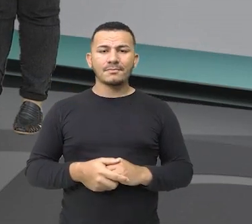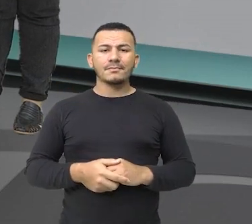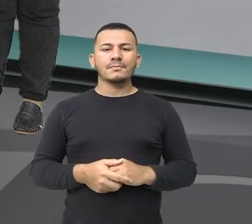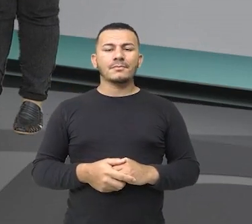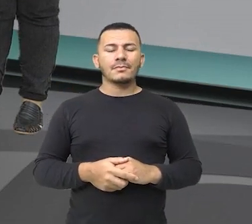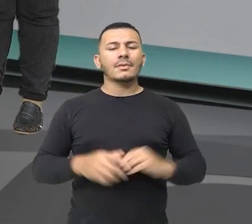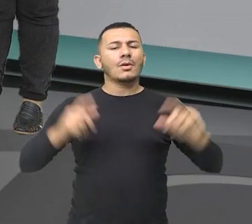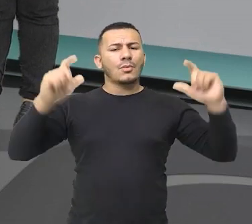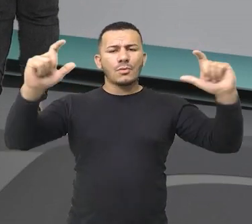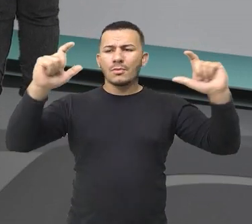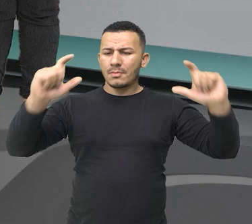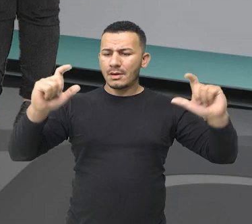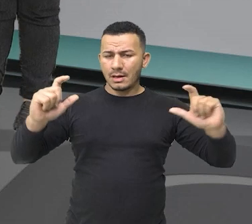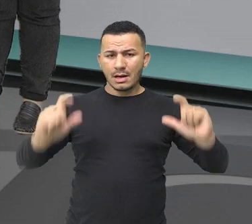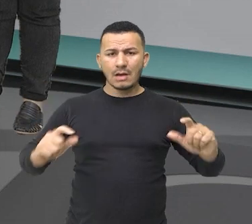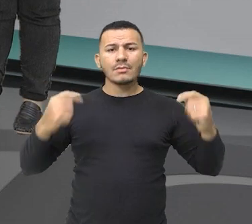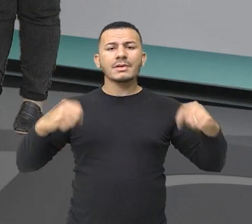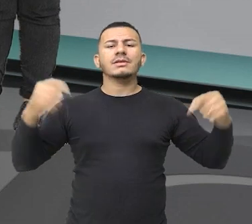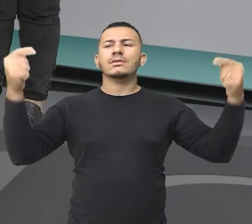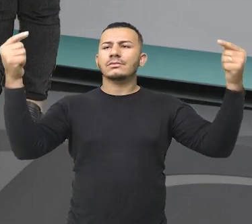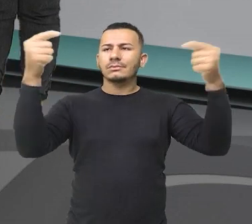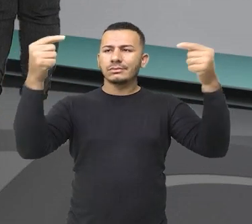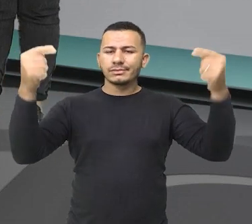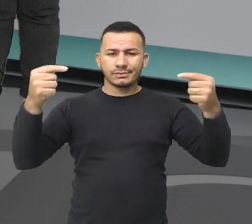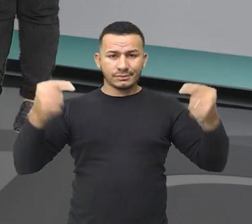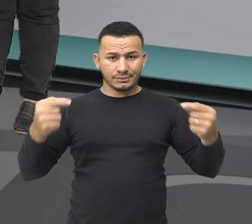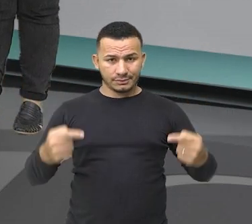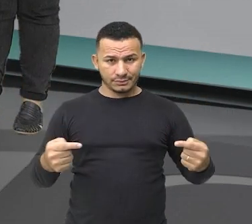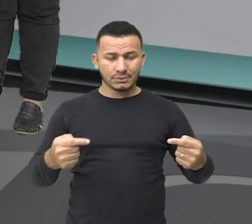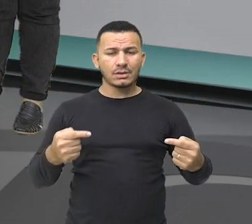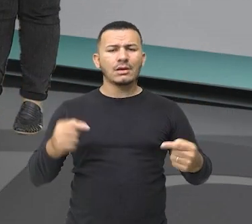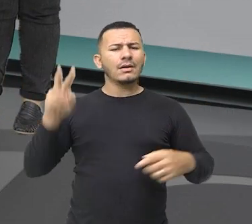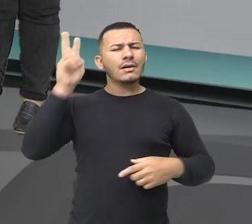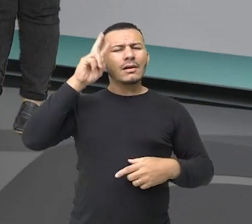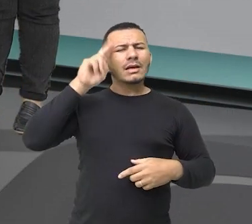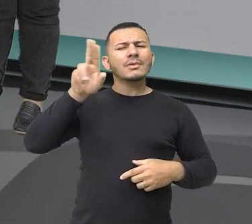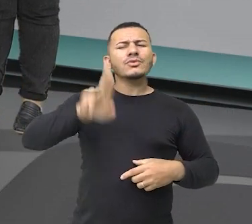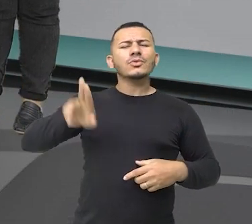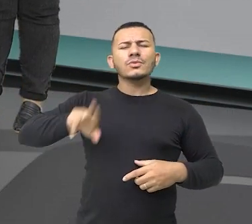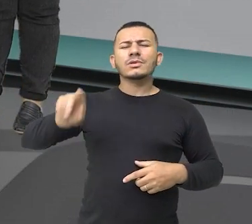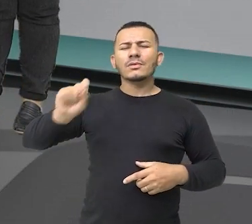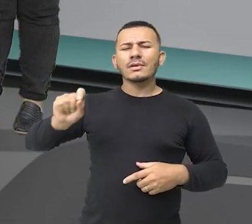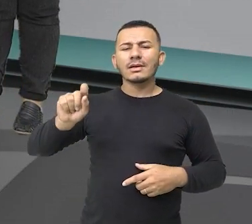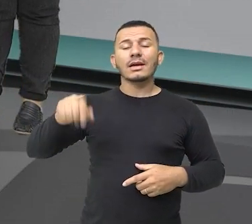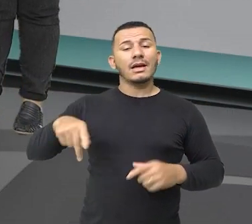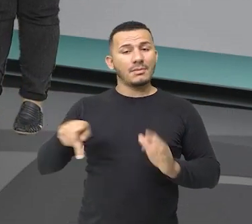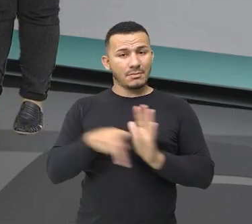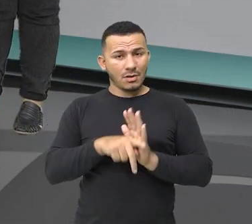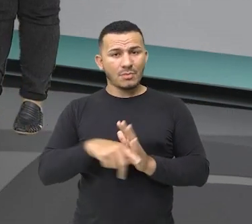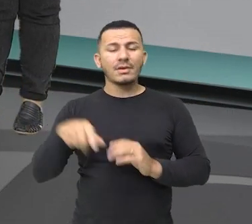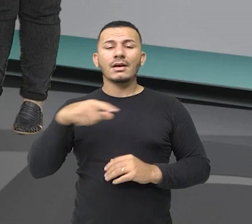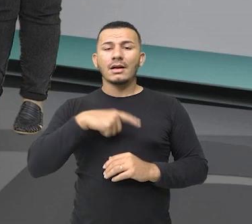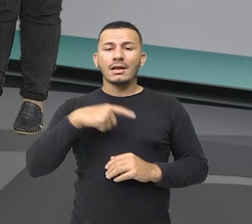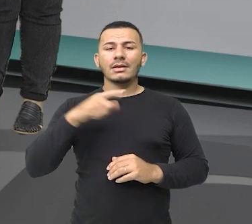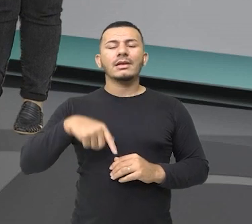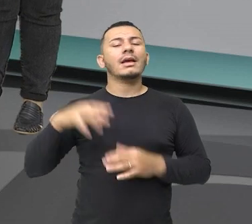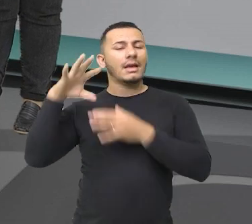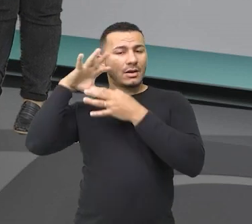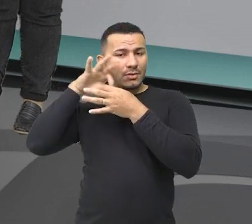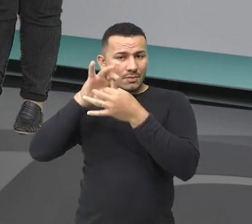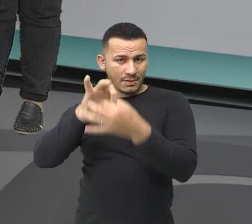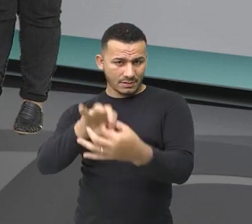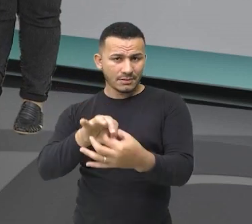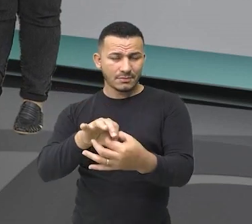parágrafo precisam estar conectadas. E como é que a gente faz a conexão? Por meio dos nossos processos de coesão. Então, olhem